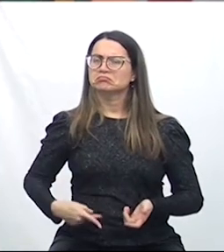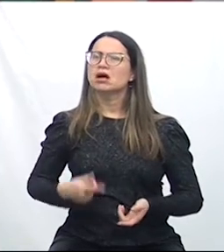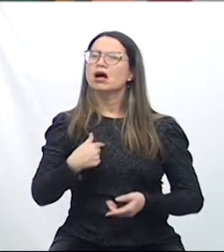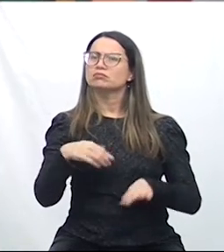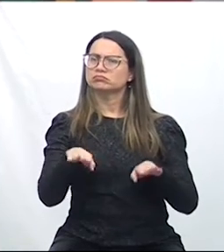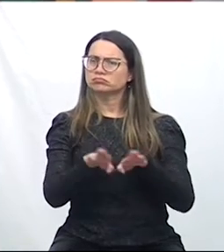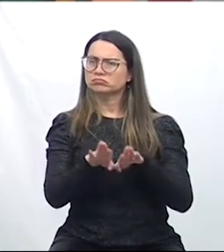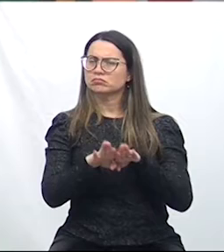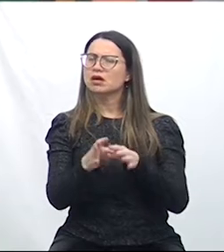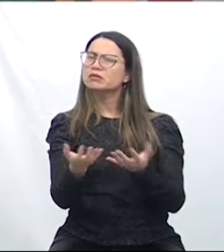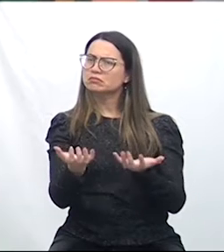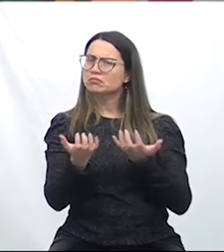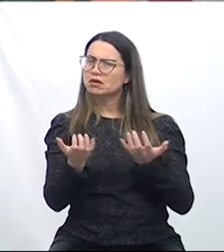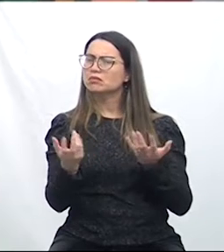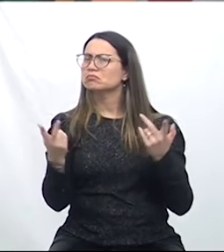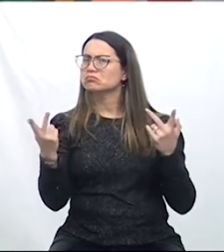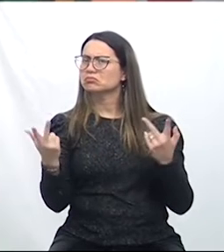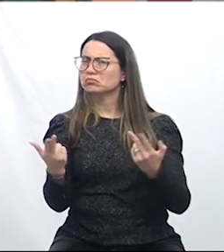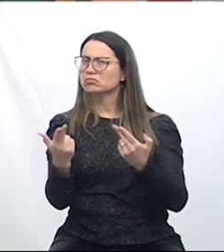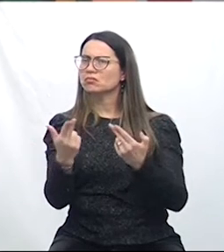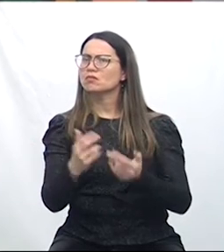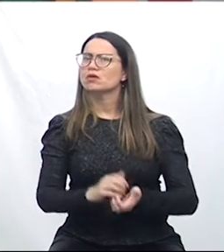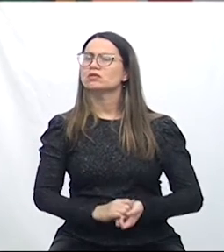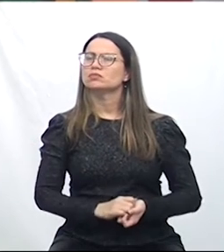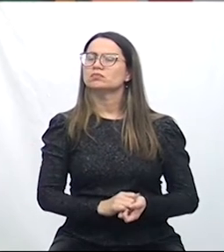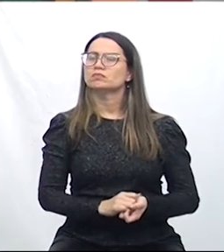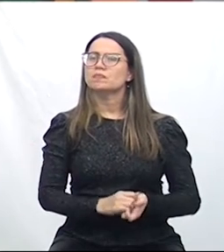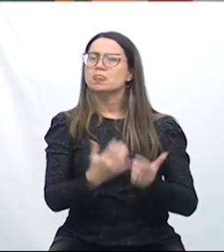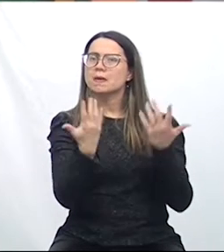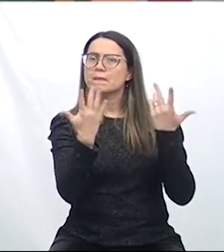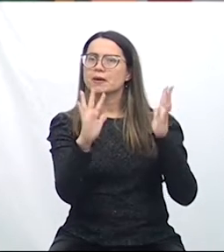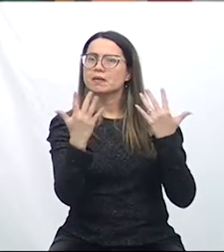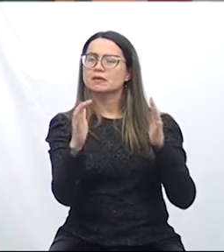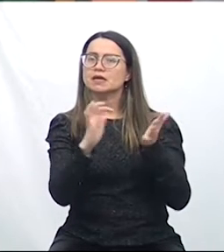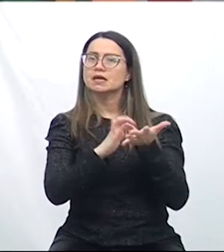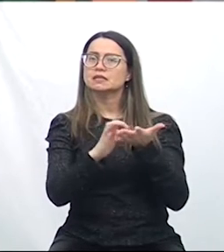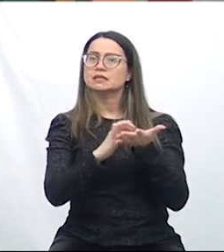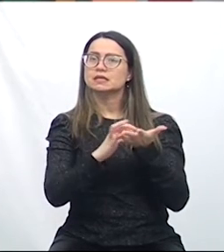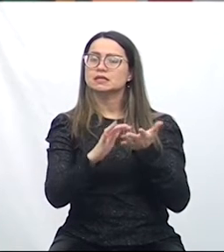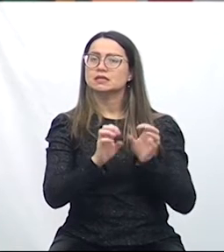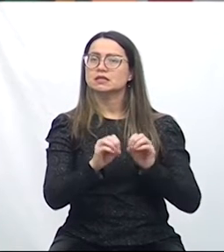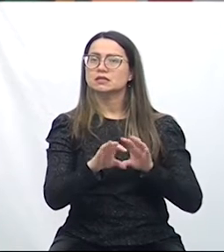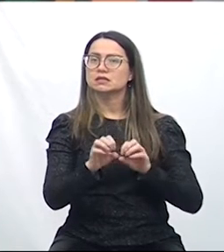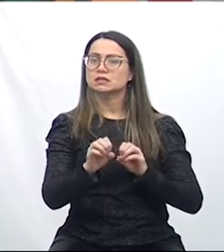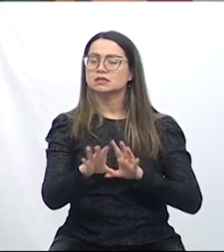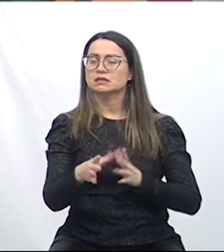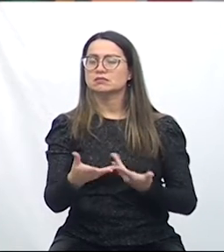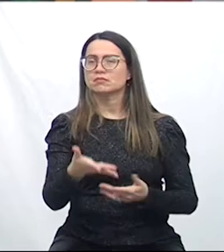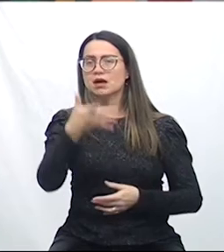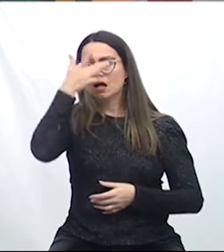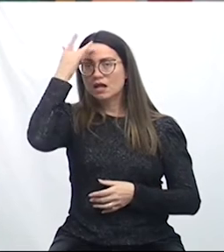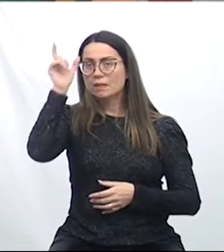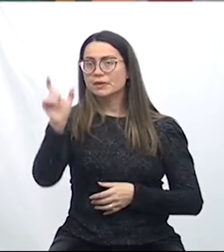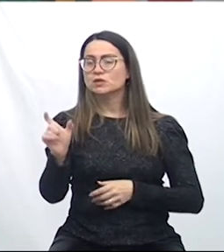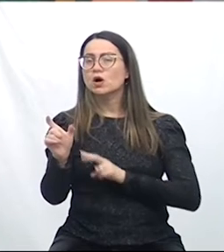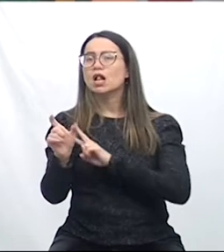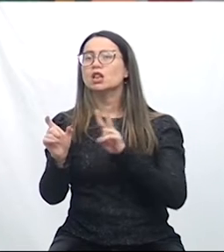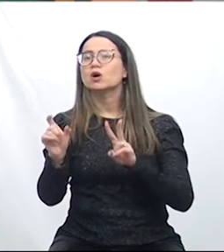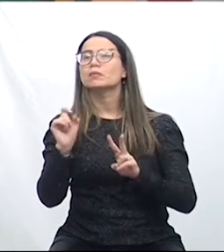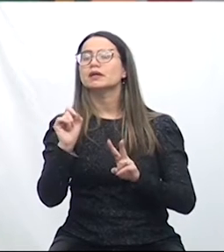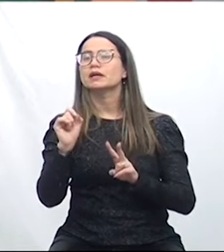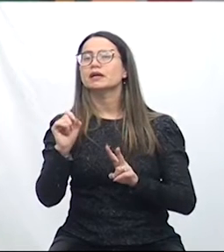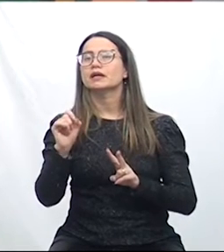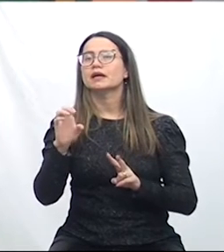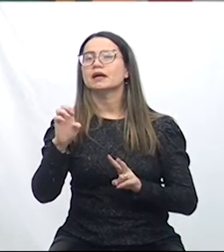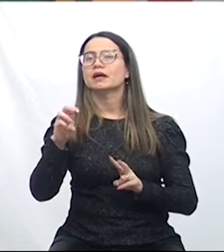aqui felicitar a Secretaria Municipal de Educação, na pessoa do secretário, senhor Miri D'Agostin, juntamente